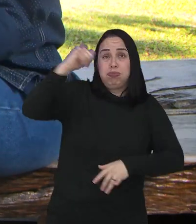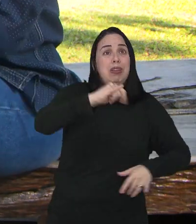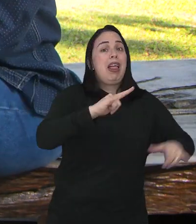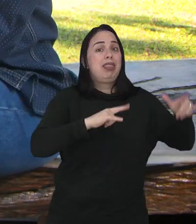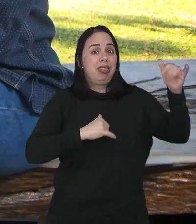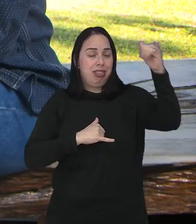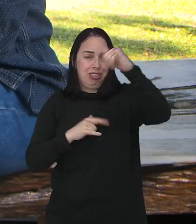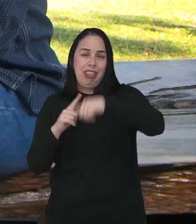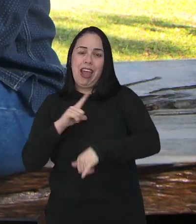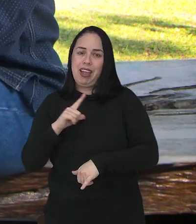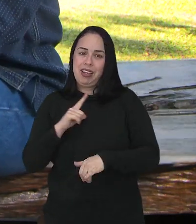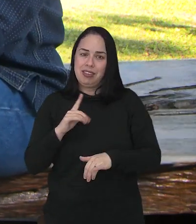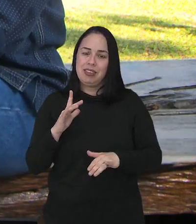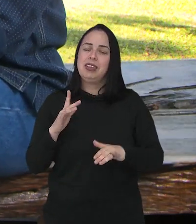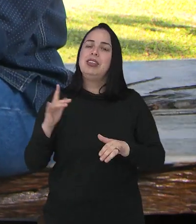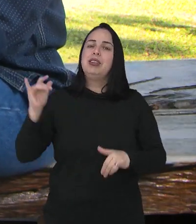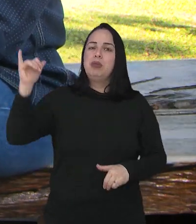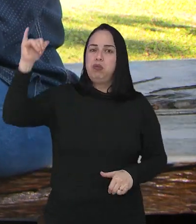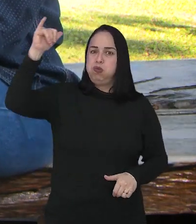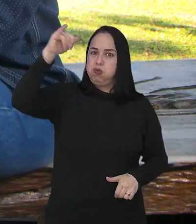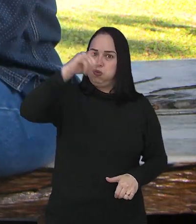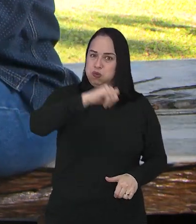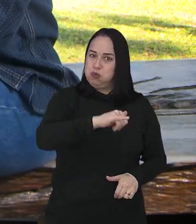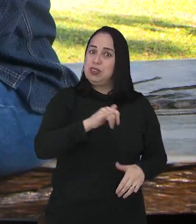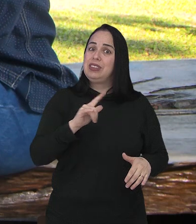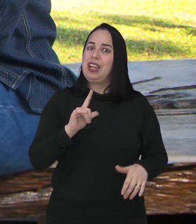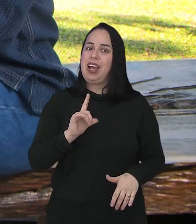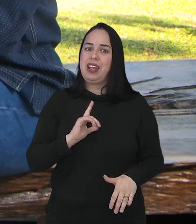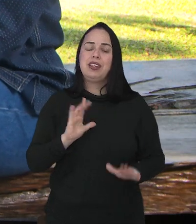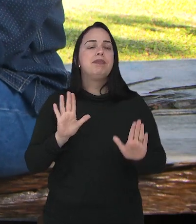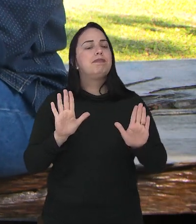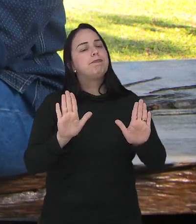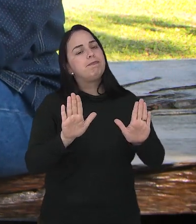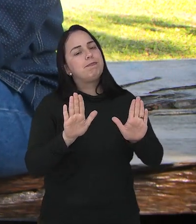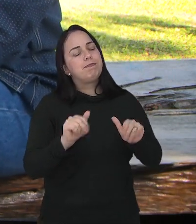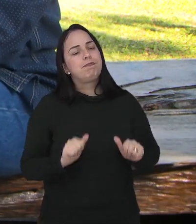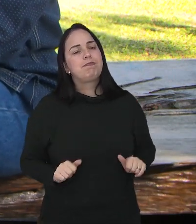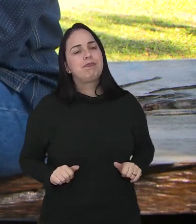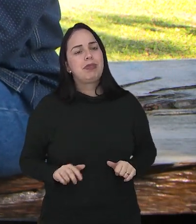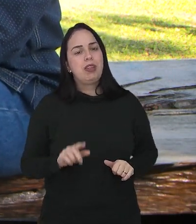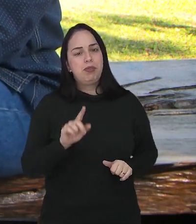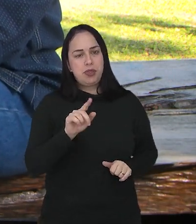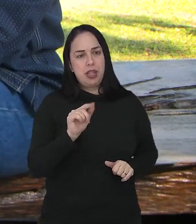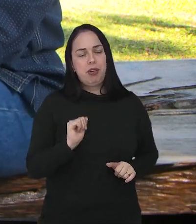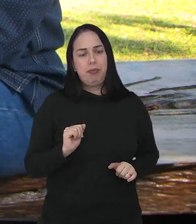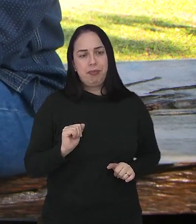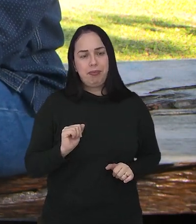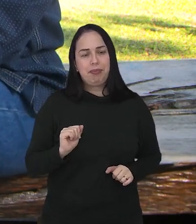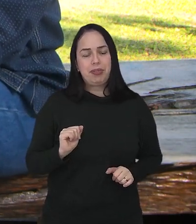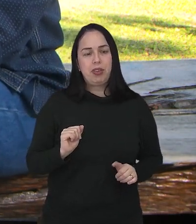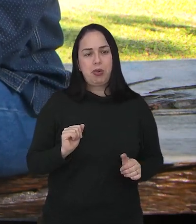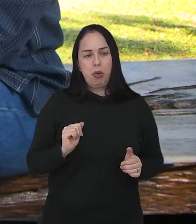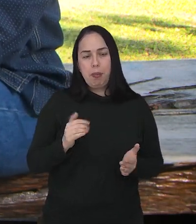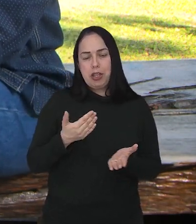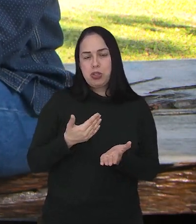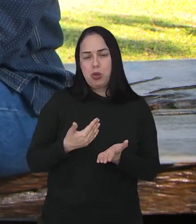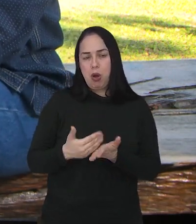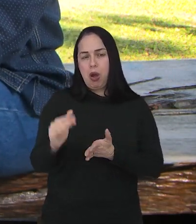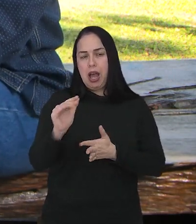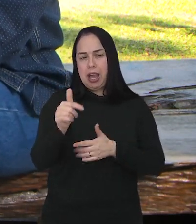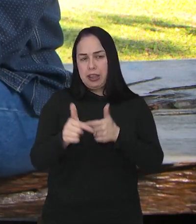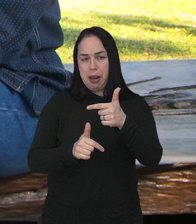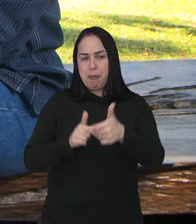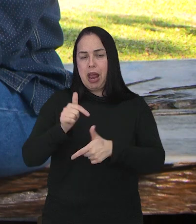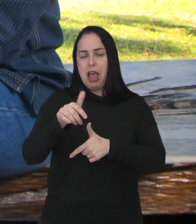barulho democrático e é rota de avião aqui na cidade também. Cíntia, depois que você começou a mexer com essa questão